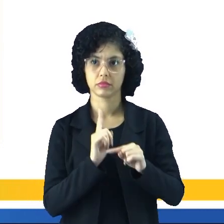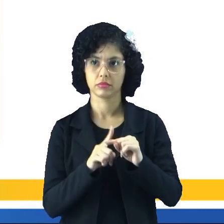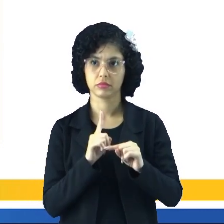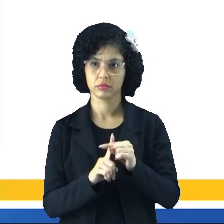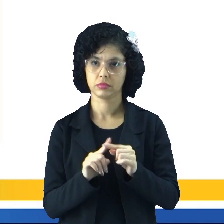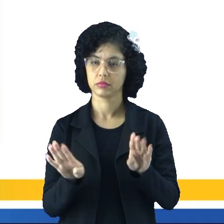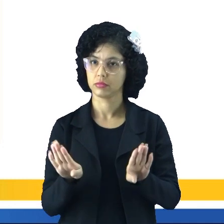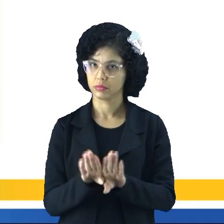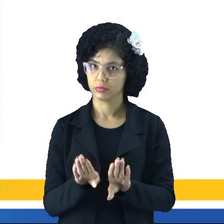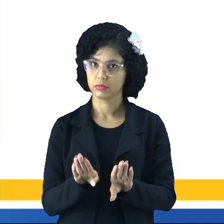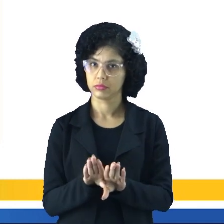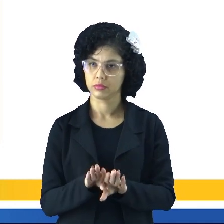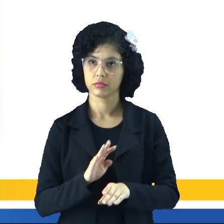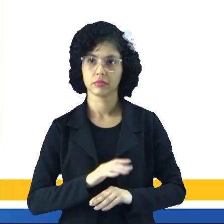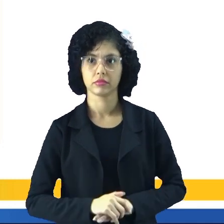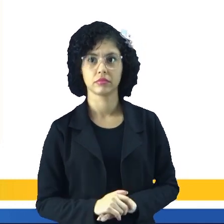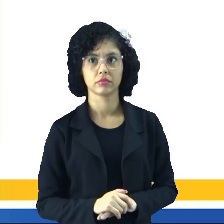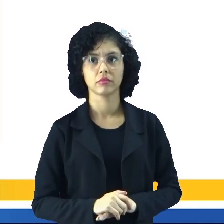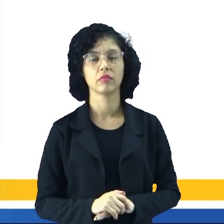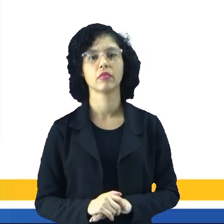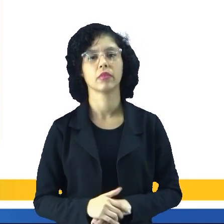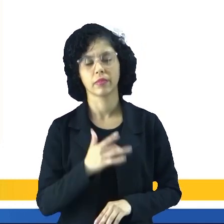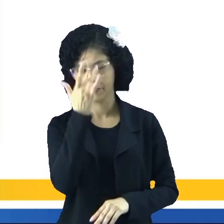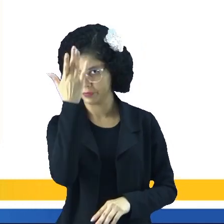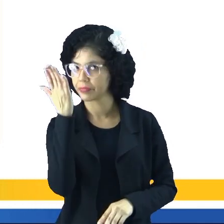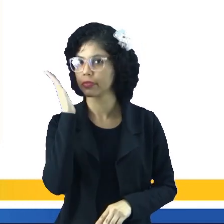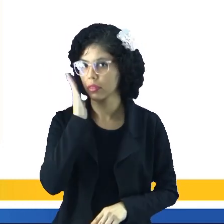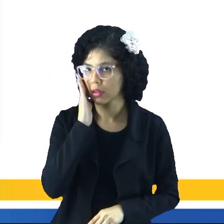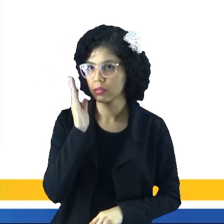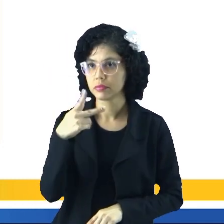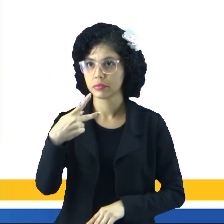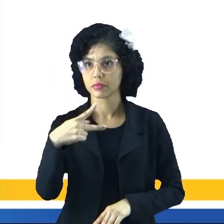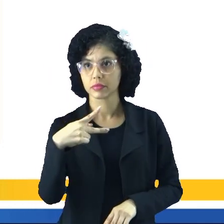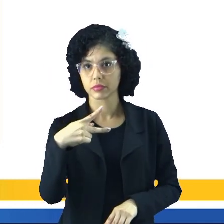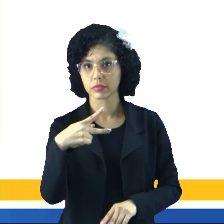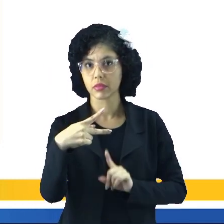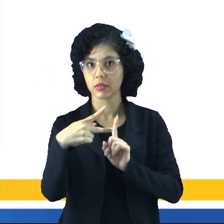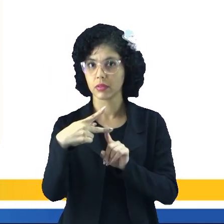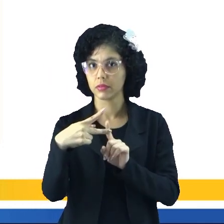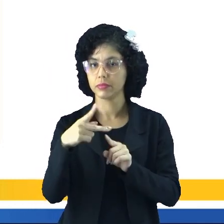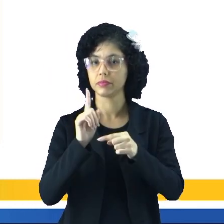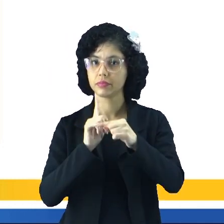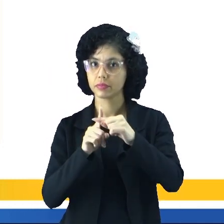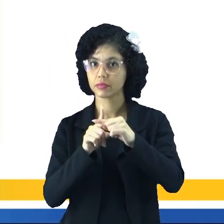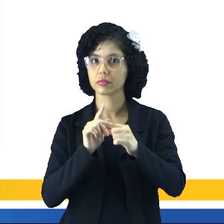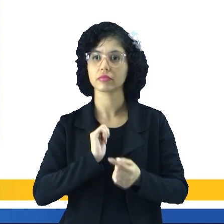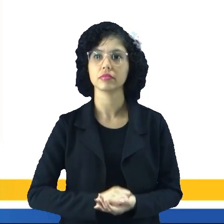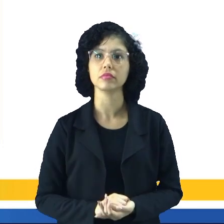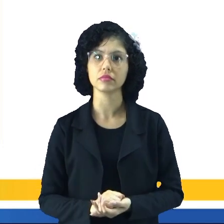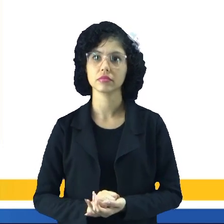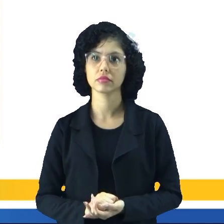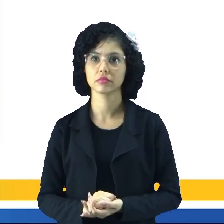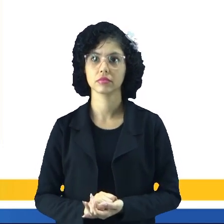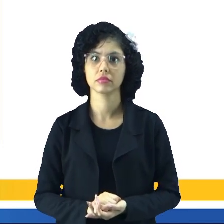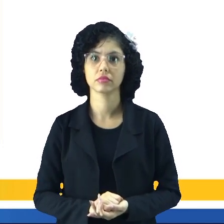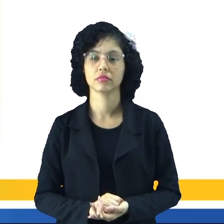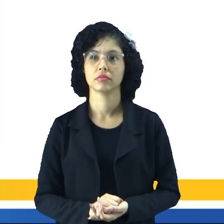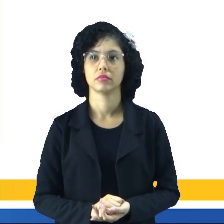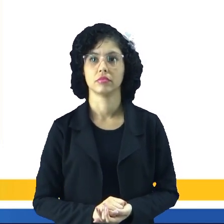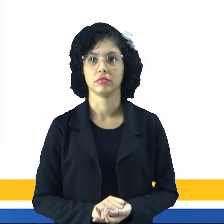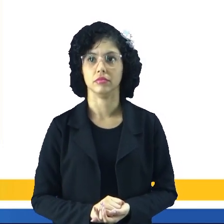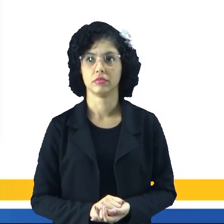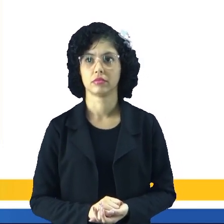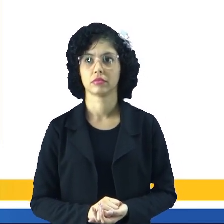positiva também começa com a letra P. Então fica fácil, Positiva de P, então é próton, tá certo? Aí a gente